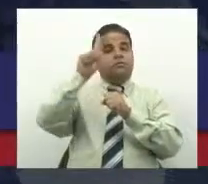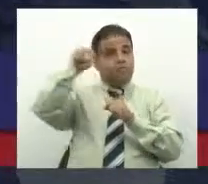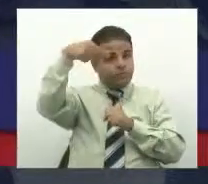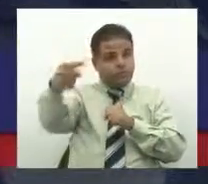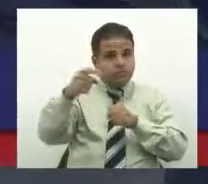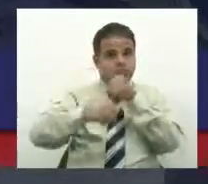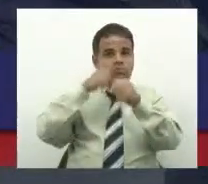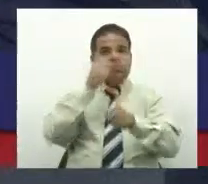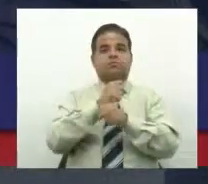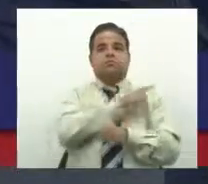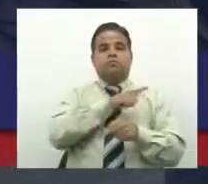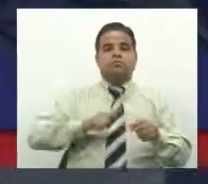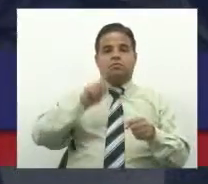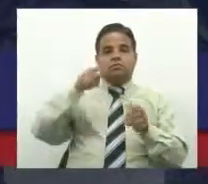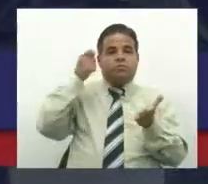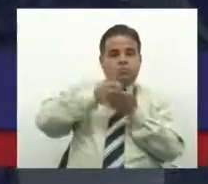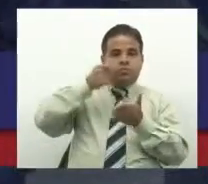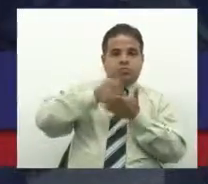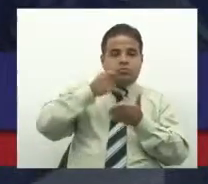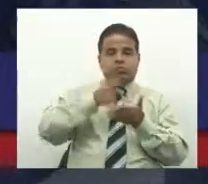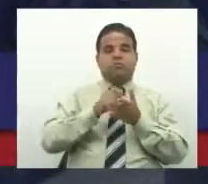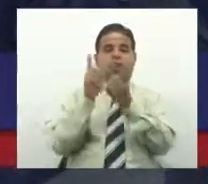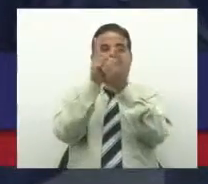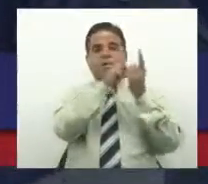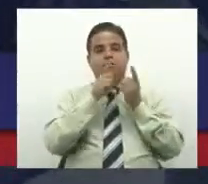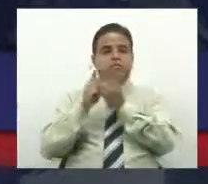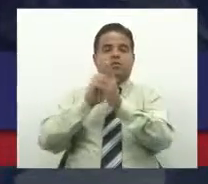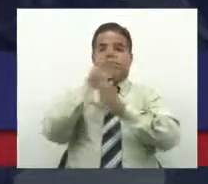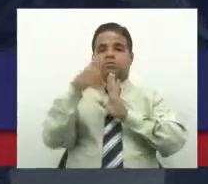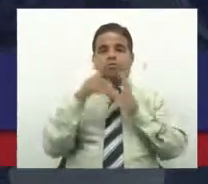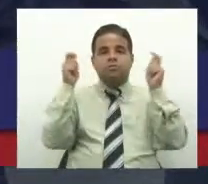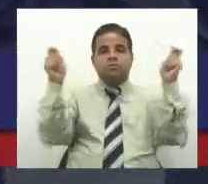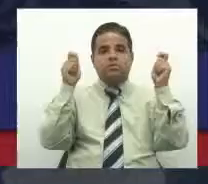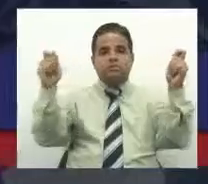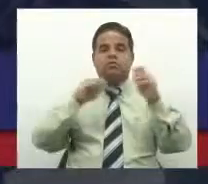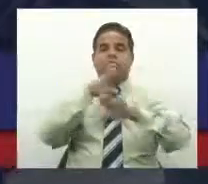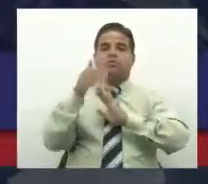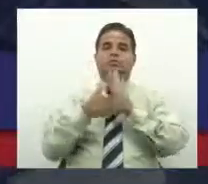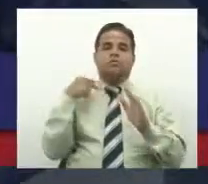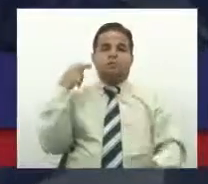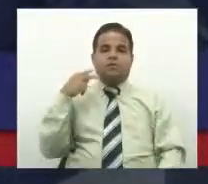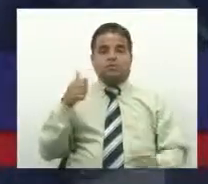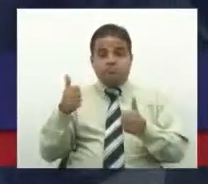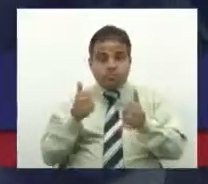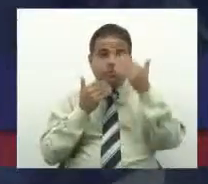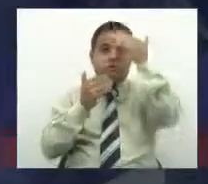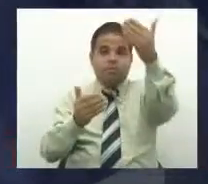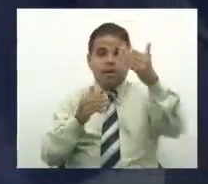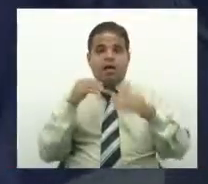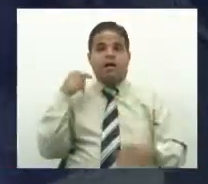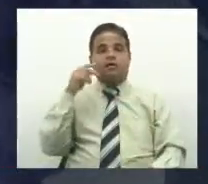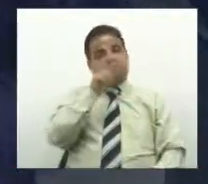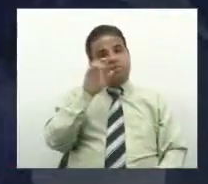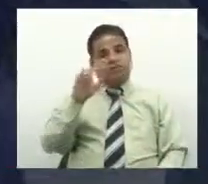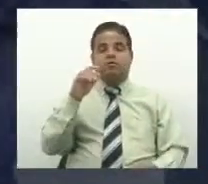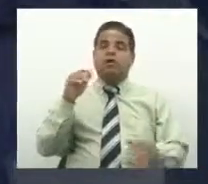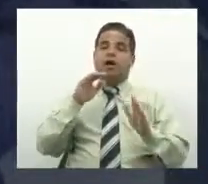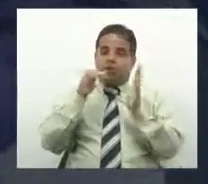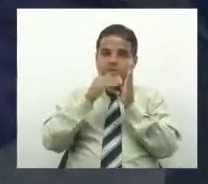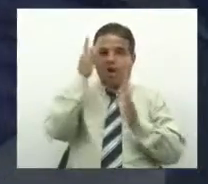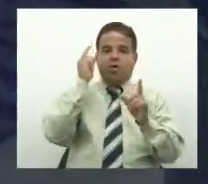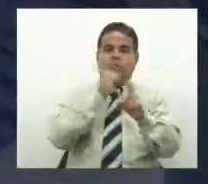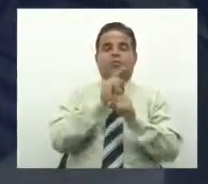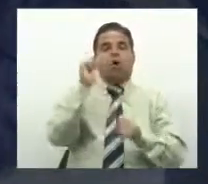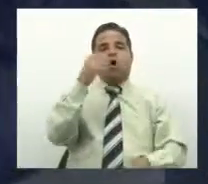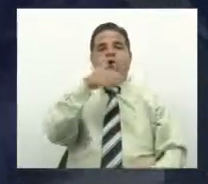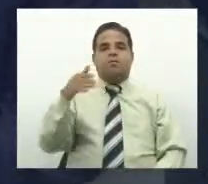vem, o governo é obrigado aí a estar atendendo aí as reivindicações dos senhores vereadores. Legal, obrigado por falar com a gente, Geraldo. Então, até amanhã nas audiências públicas. Amanhã,